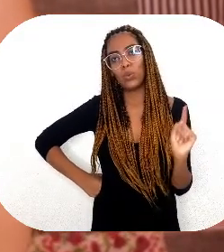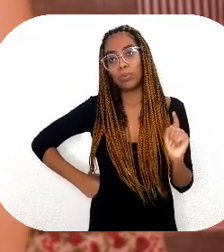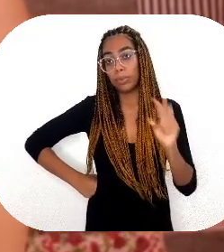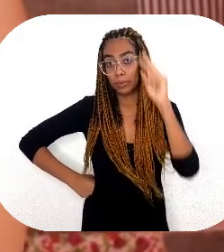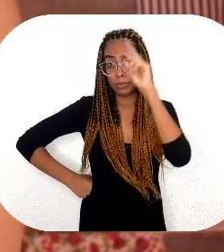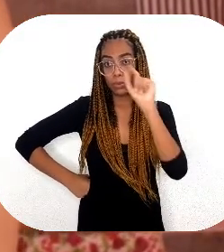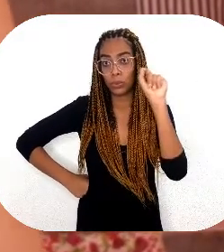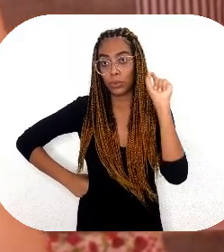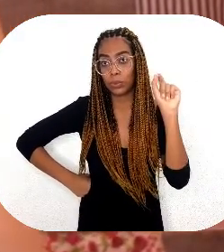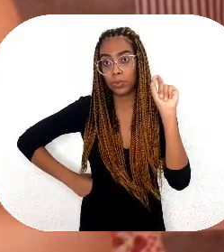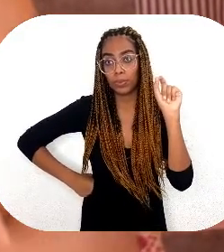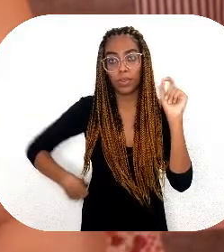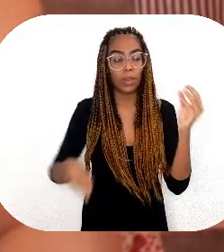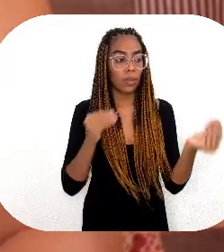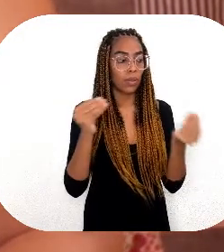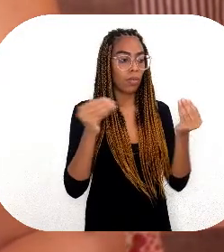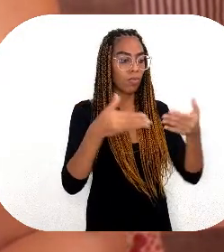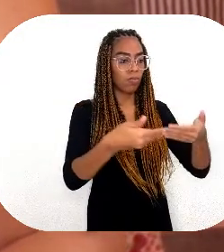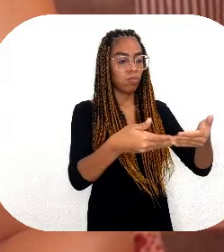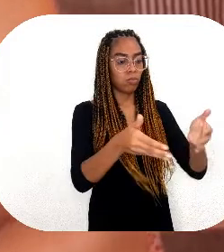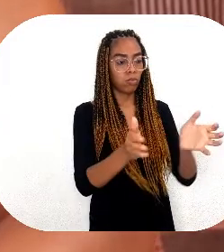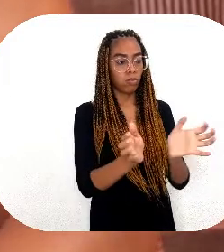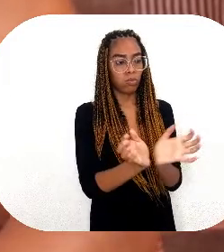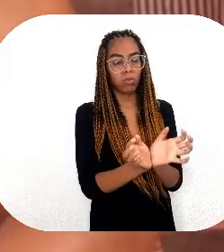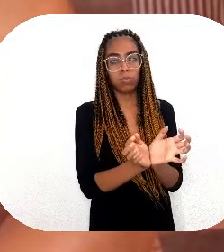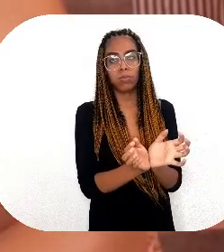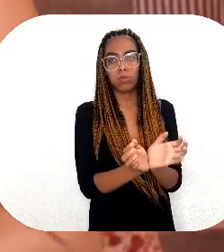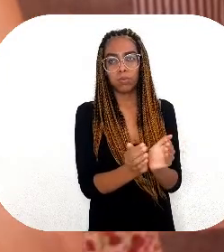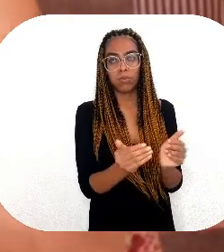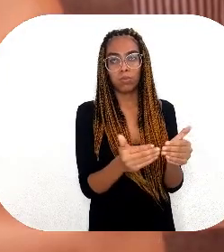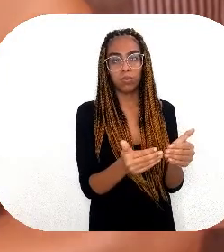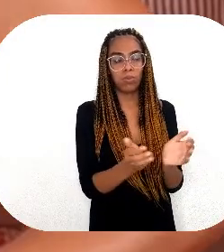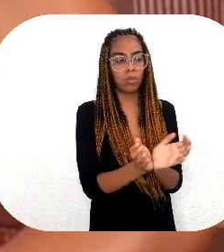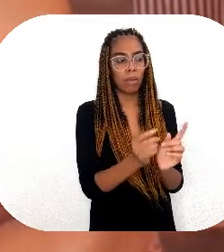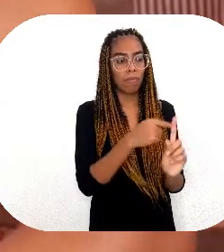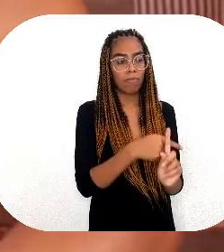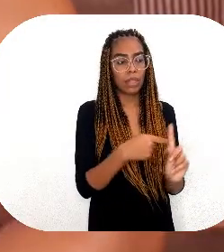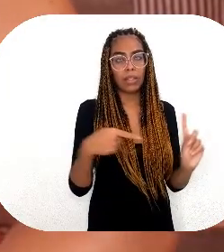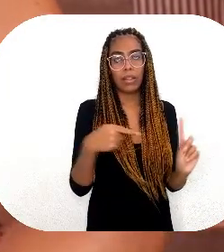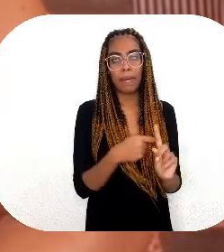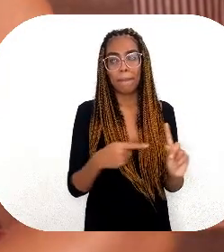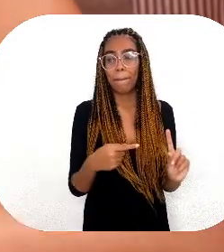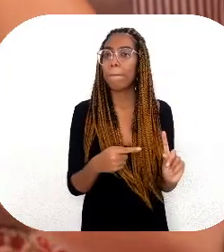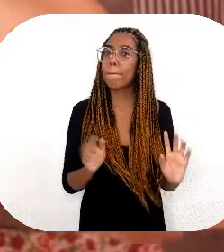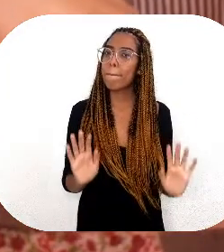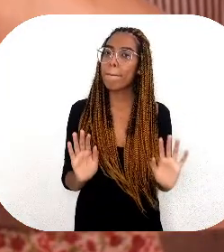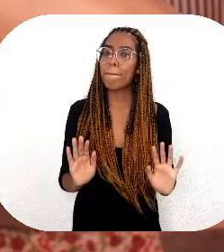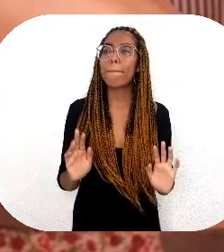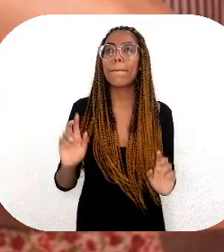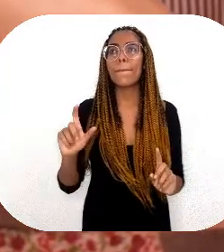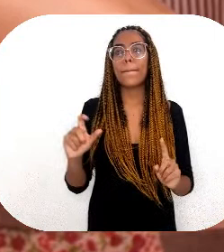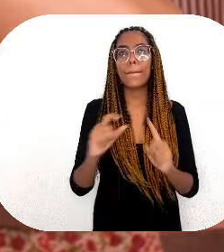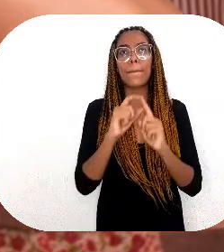pau, eita. O rato ficou aperreado. Mas ele se lembrou de como ele tinha deixado a panela de ghee,